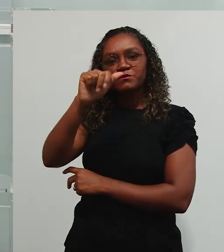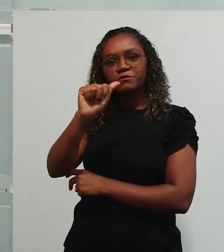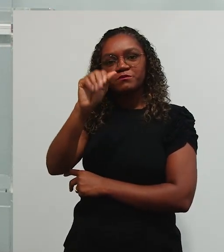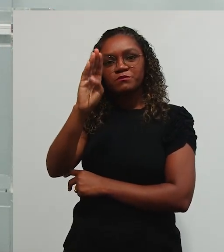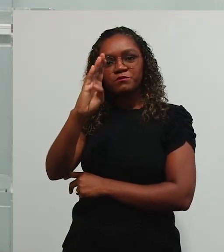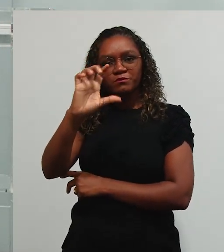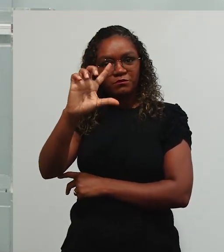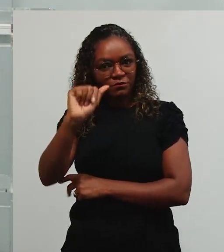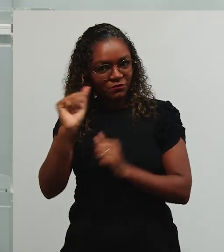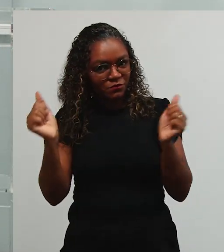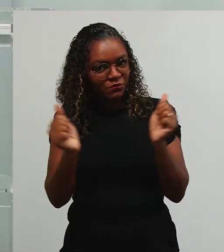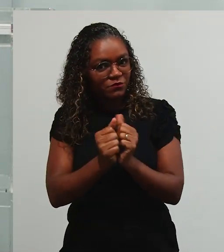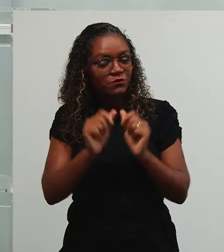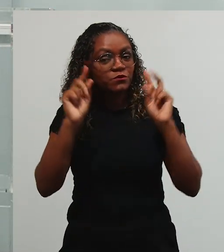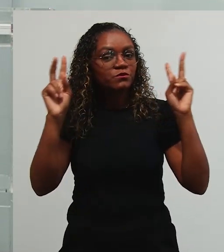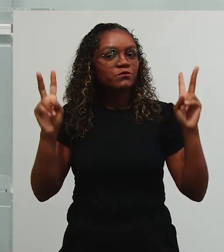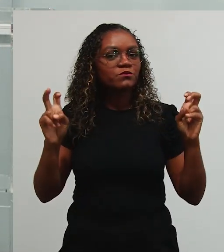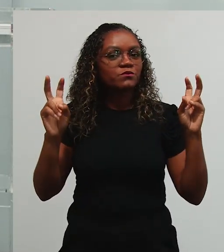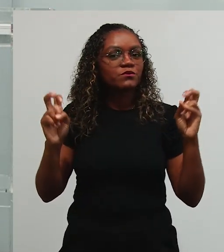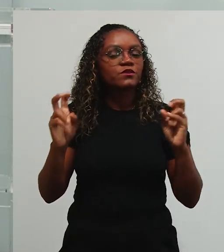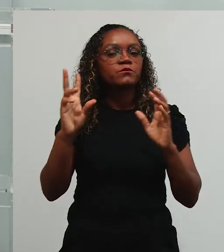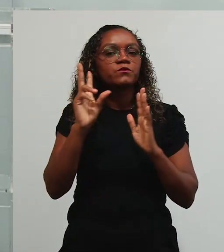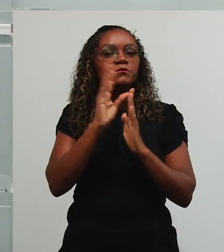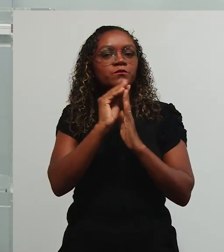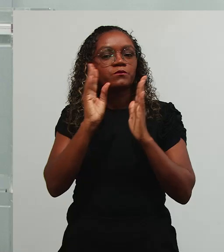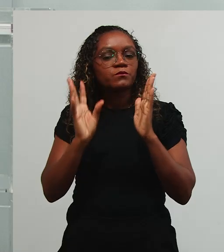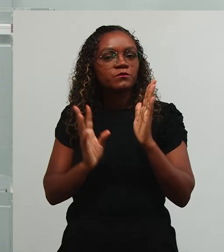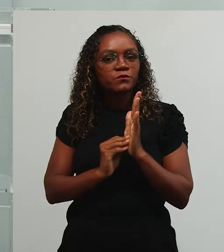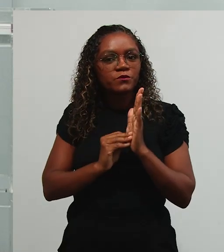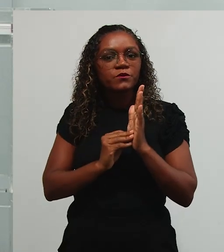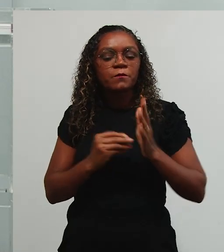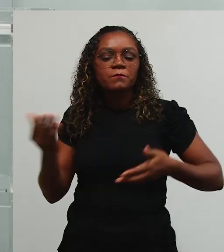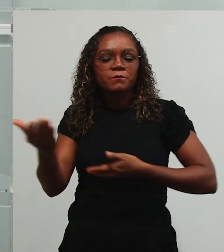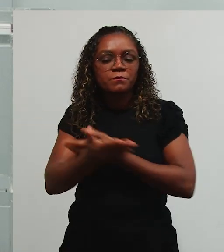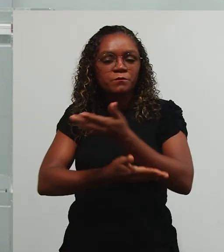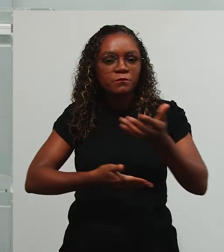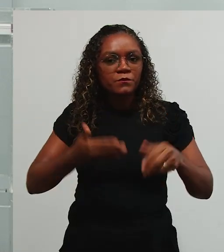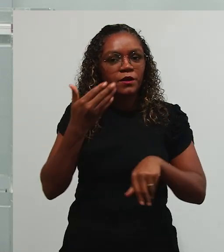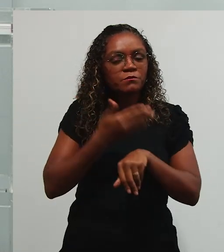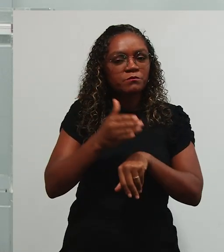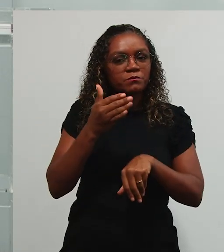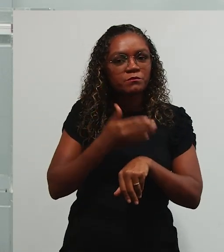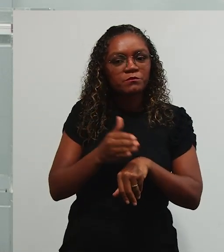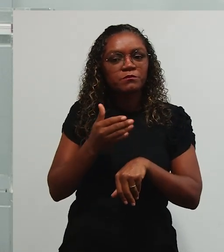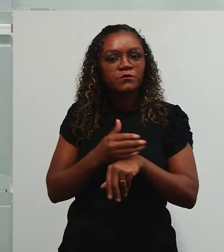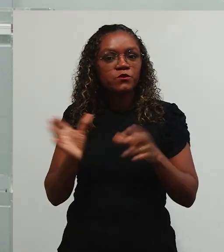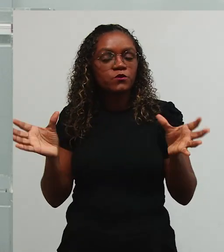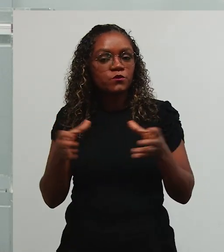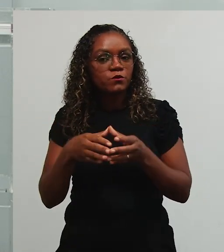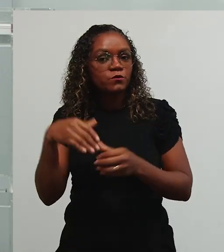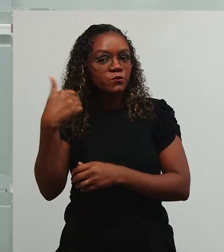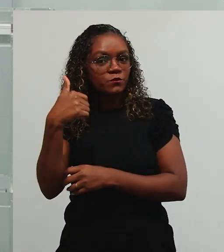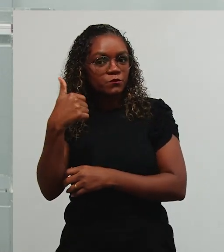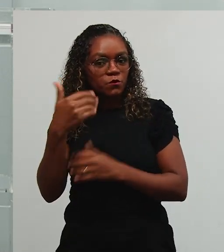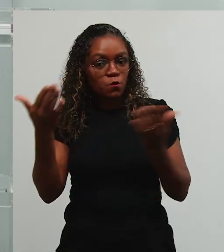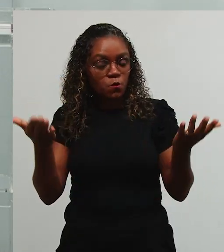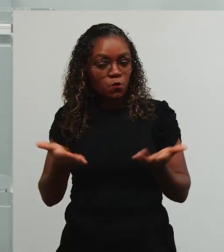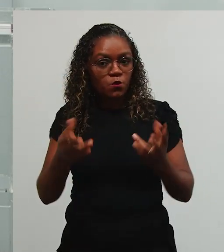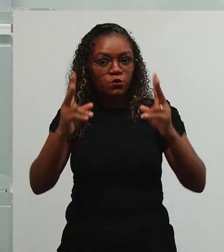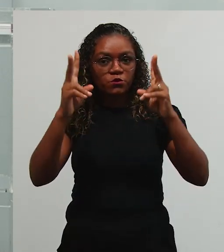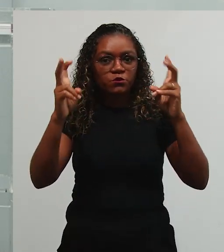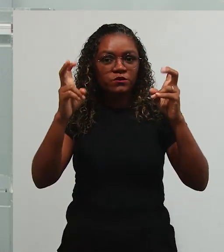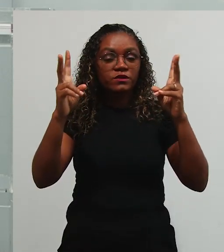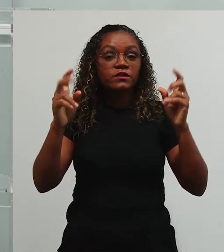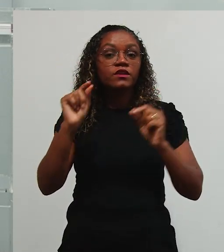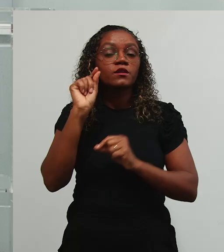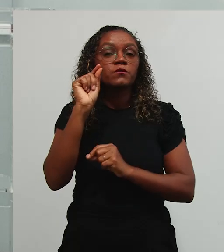Barbosa. Juntinhos estamos na jornada de práticas colaborativas de estudos em Grupo 1. Nesse episódio, os tutoriais